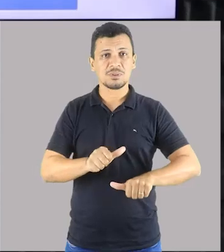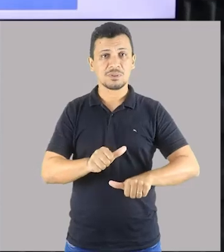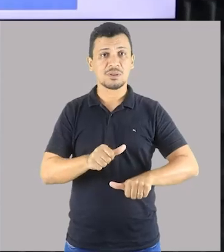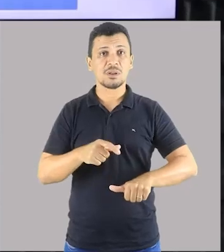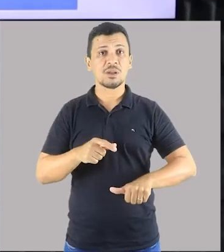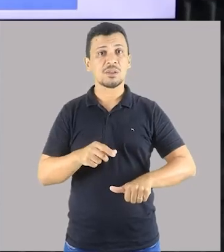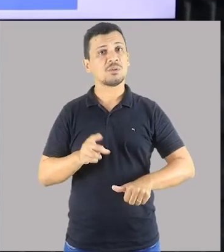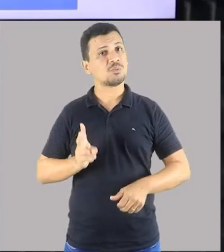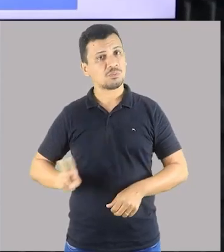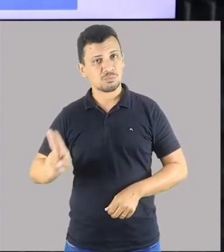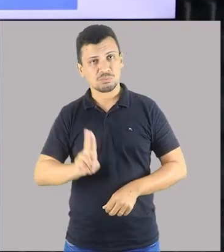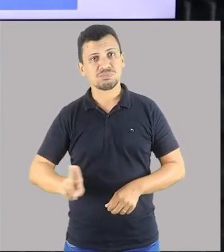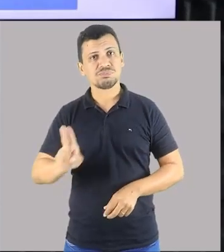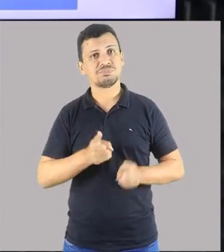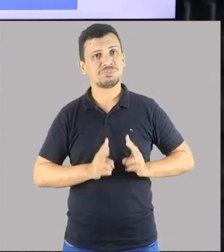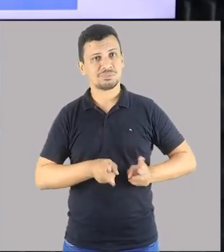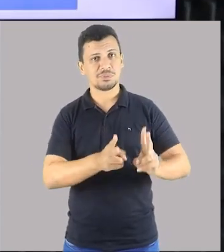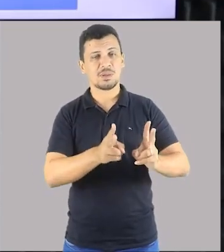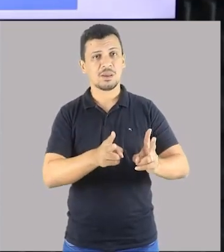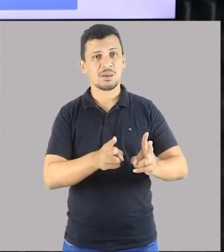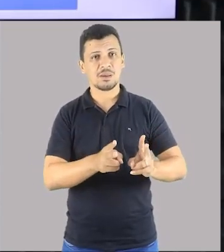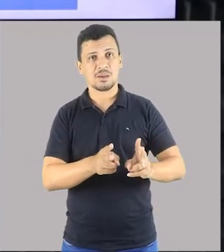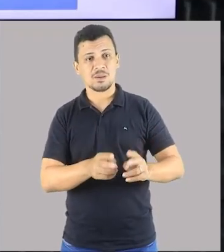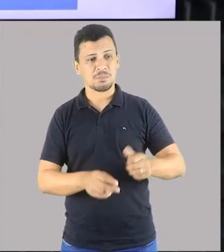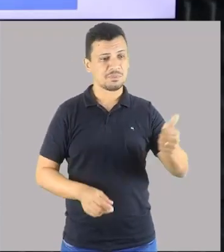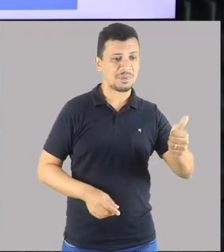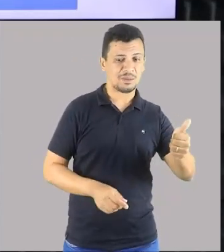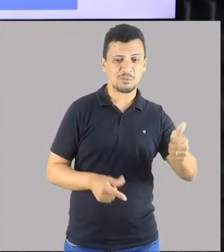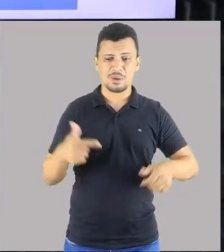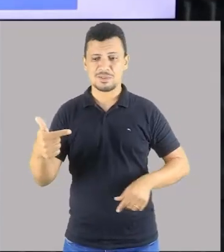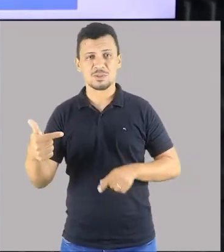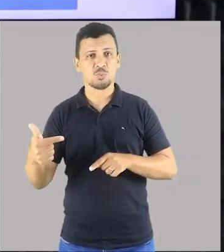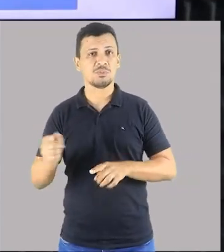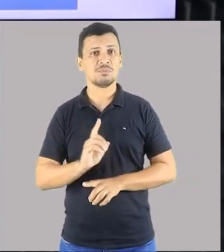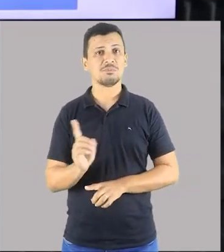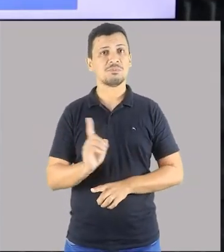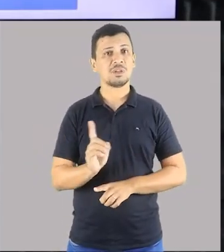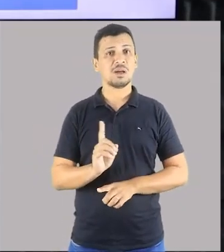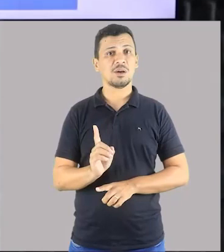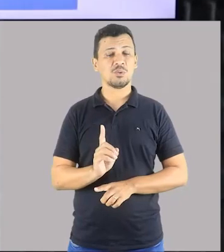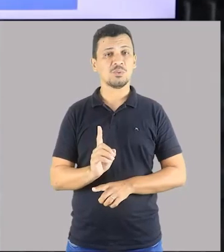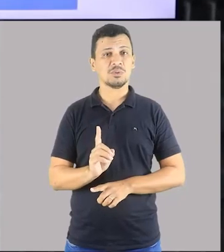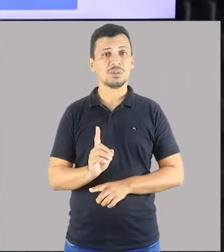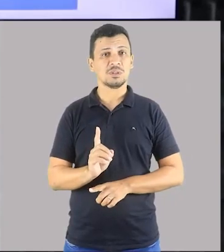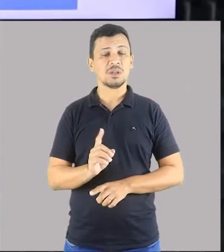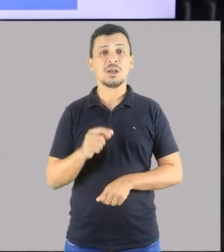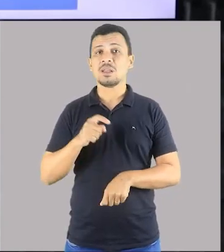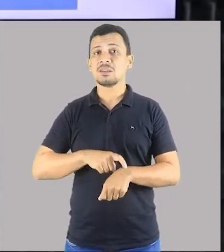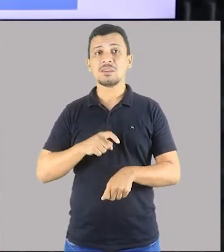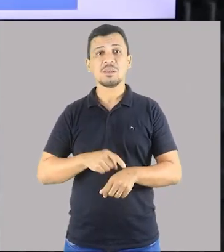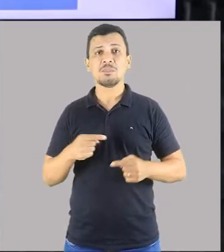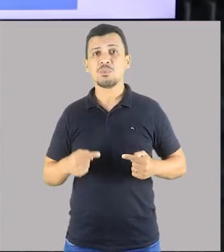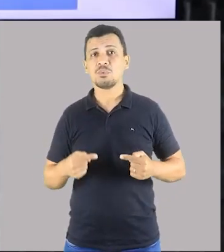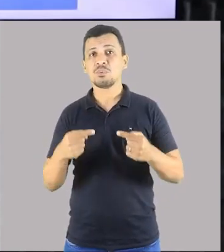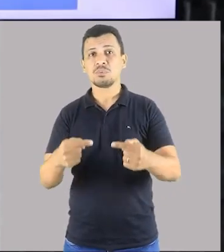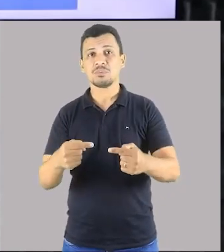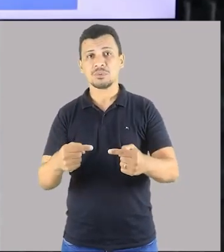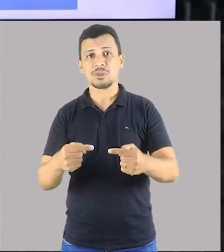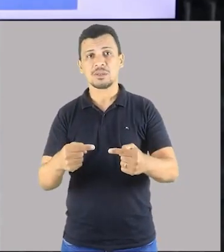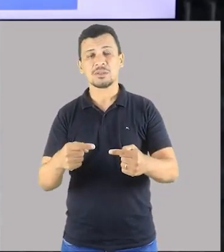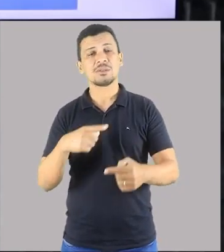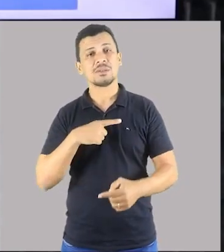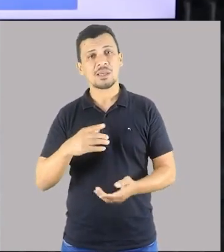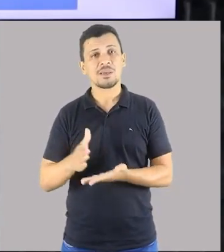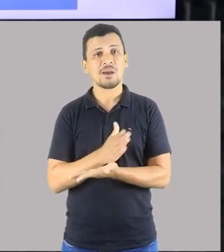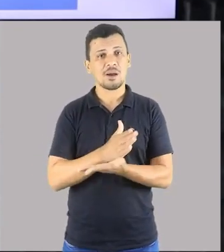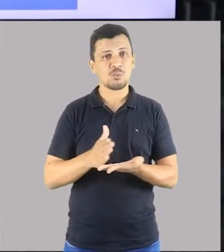tempo. Tá? Esse negócio de que primeiro vem uma, depois outra, o que ocorre são